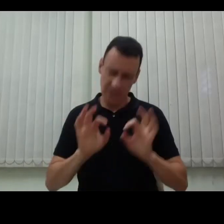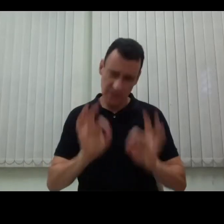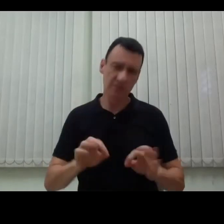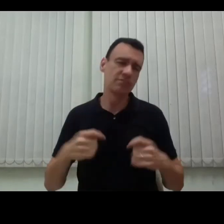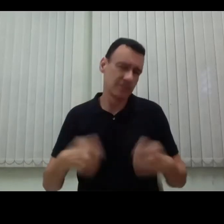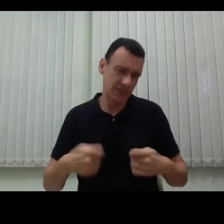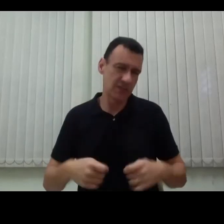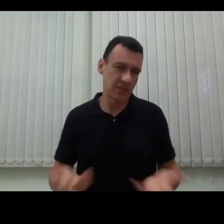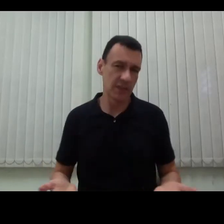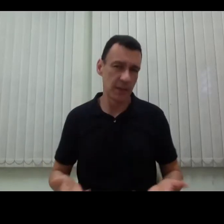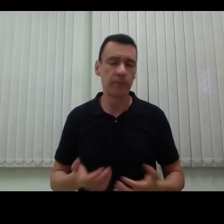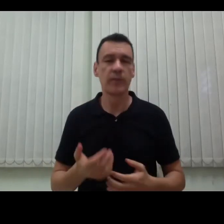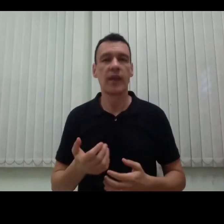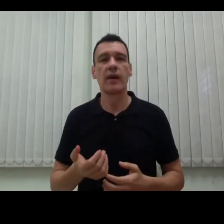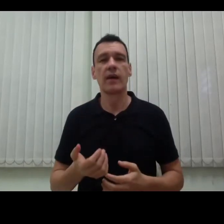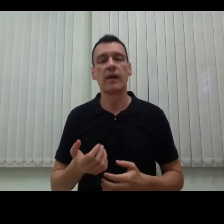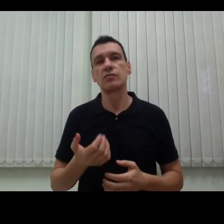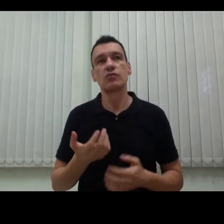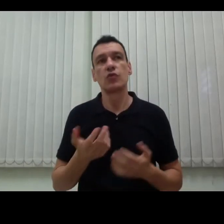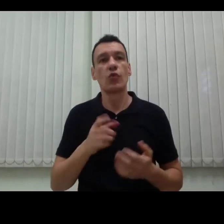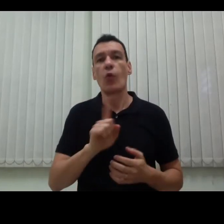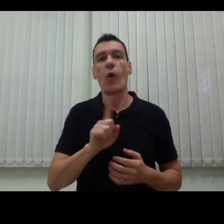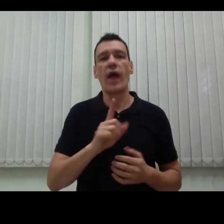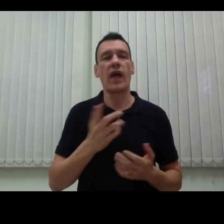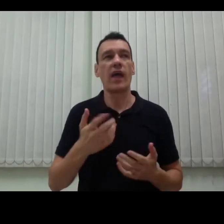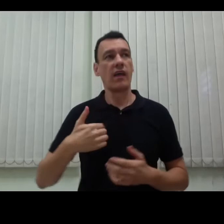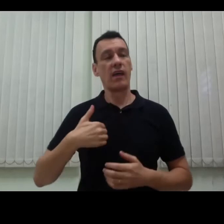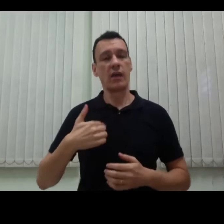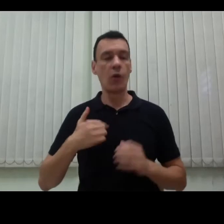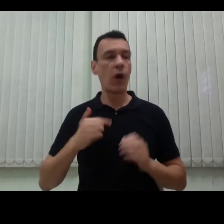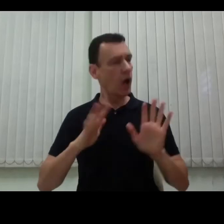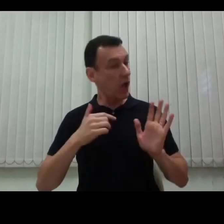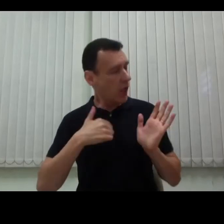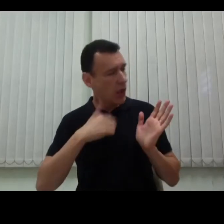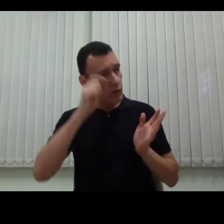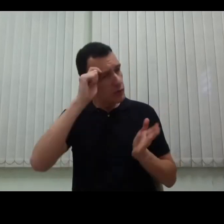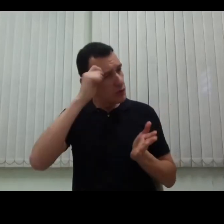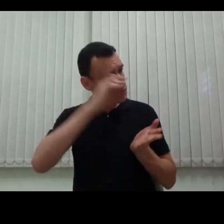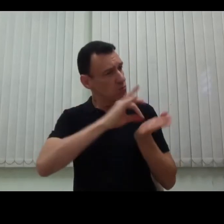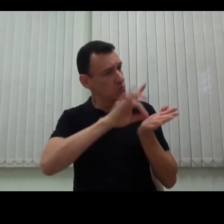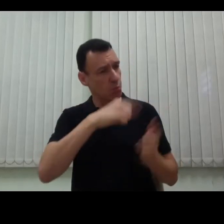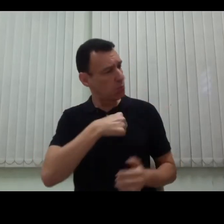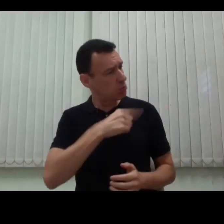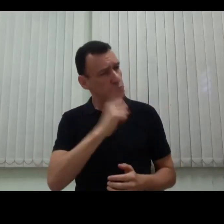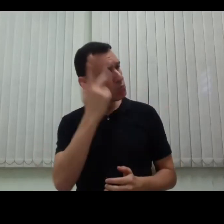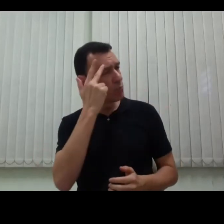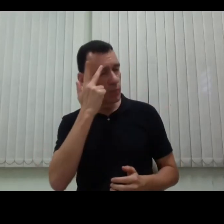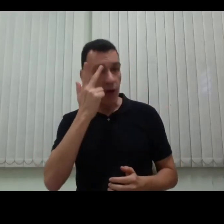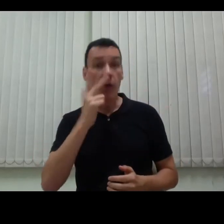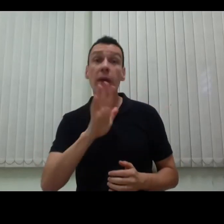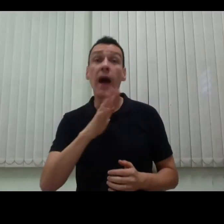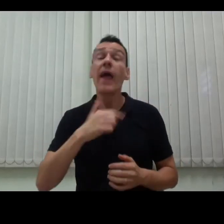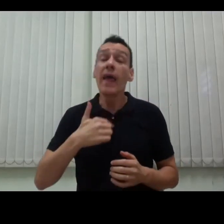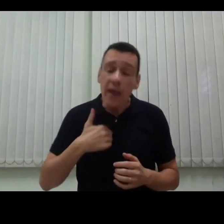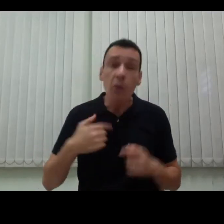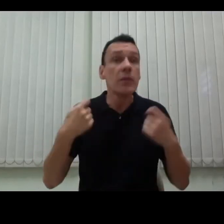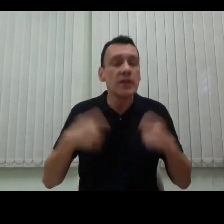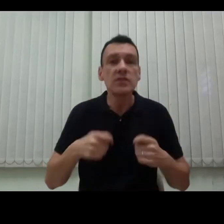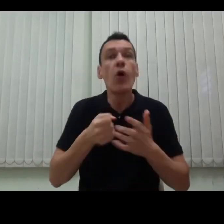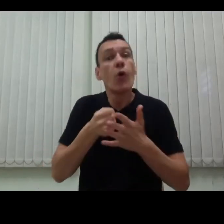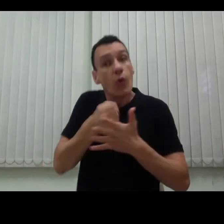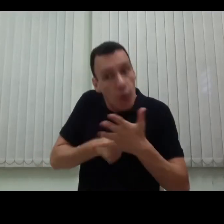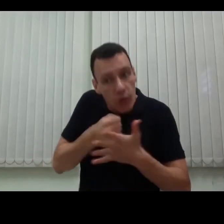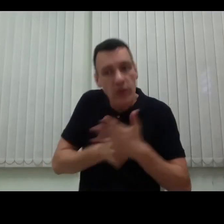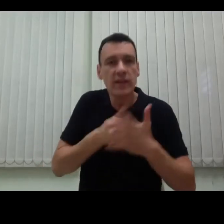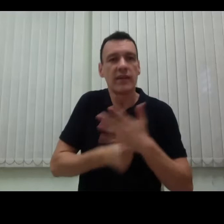não basta a gente não ser racista, a gente tem que ser antirracista. Não basta a gente não reproduzir e não concordar com o